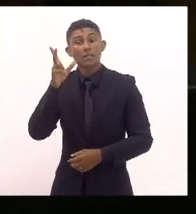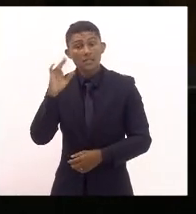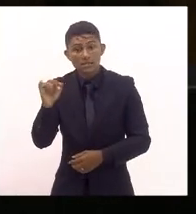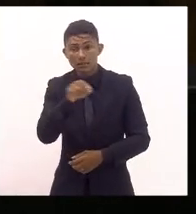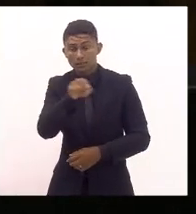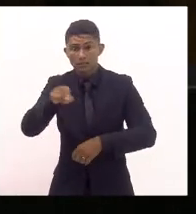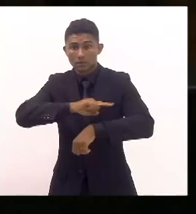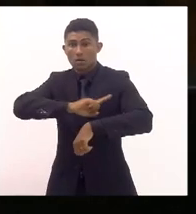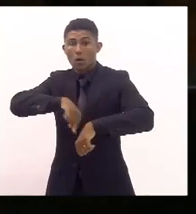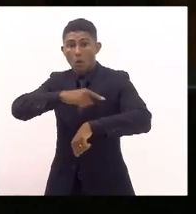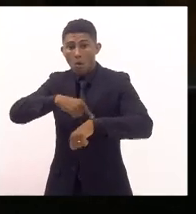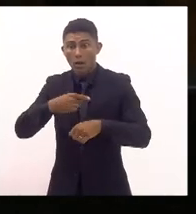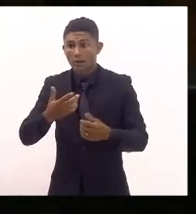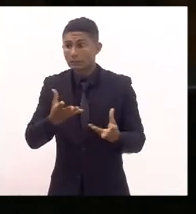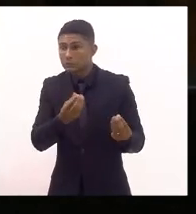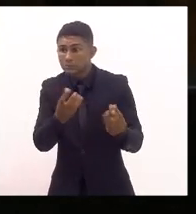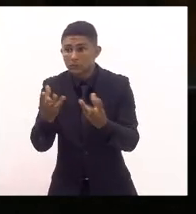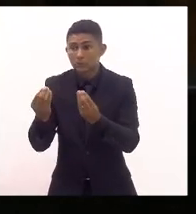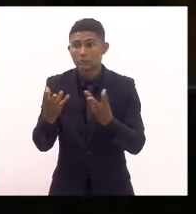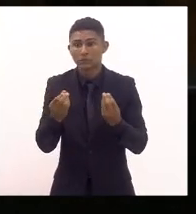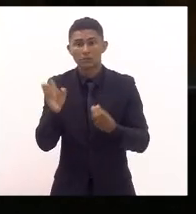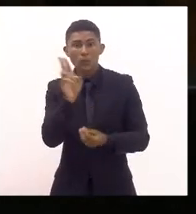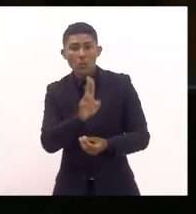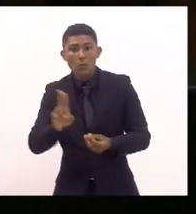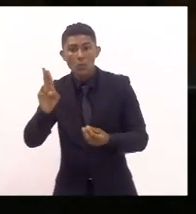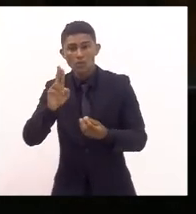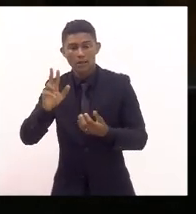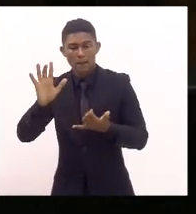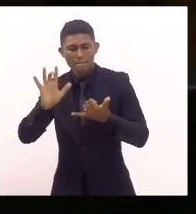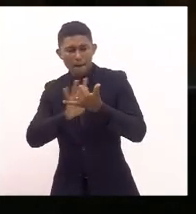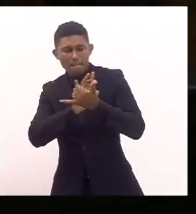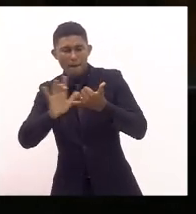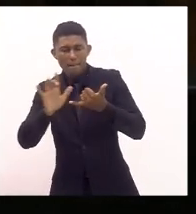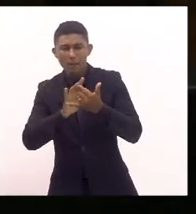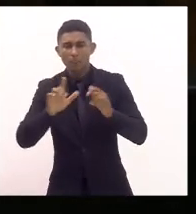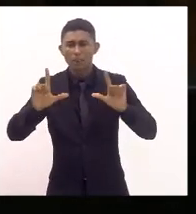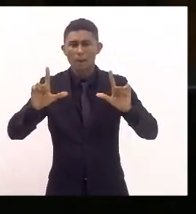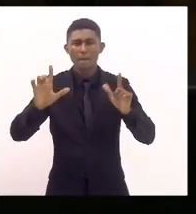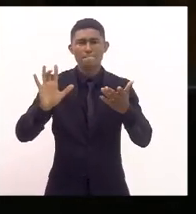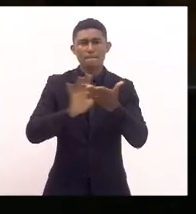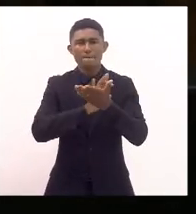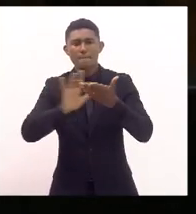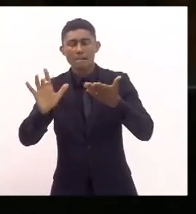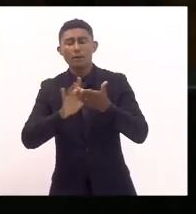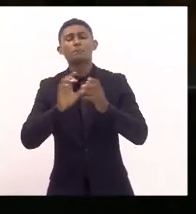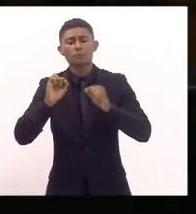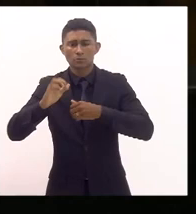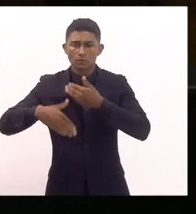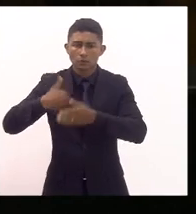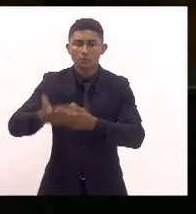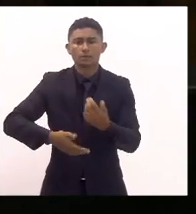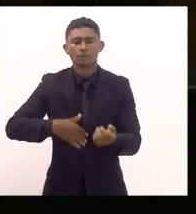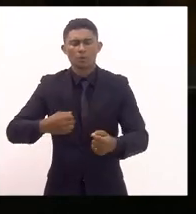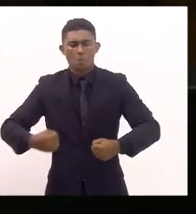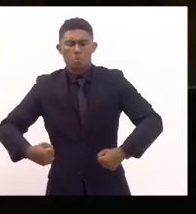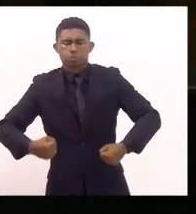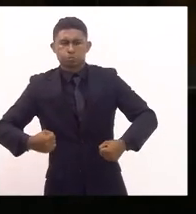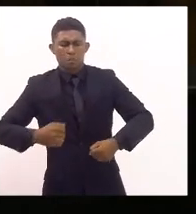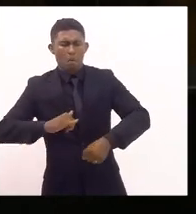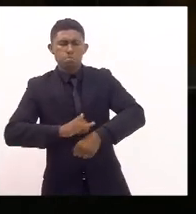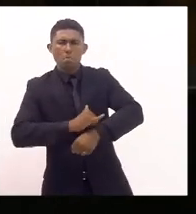passarem muito tempo usando aparelho e analógicos entre eles a obesidade e